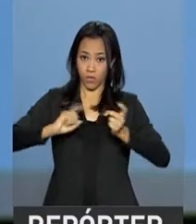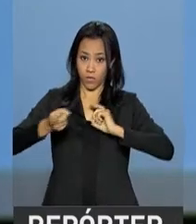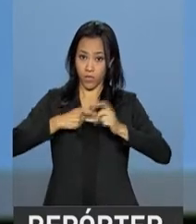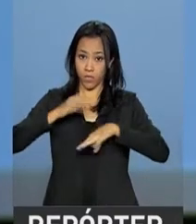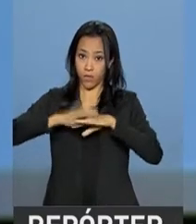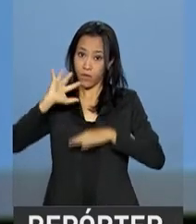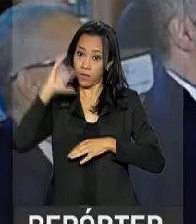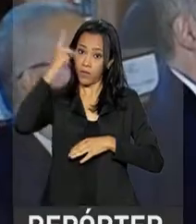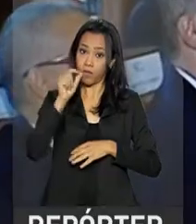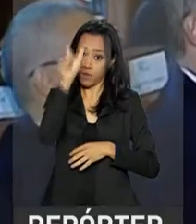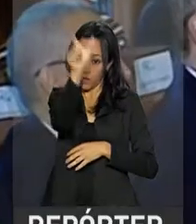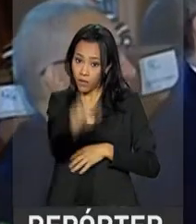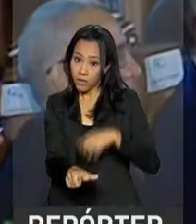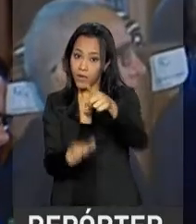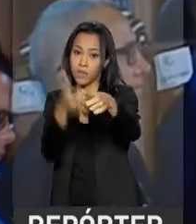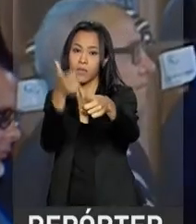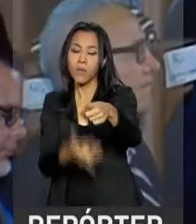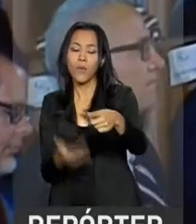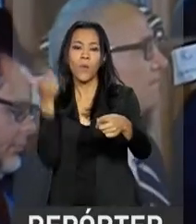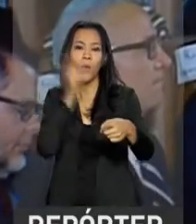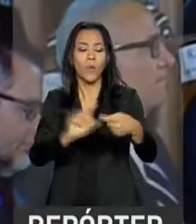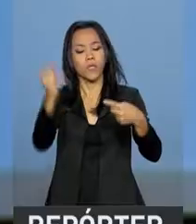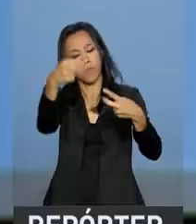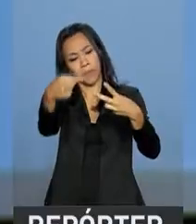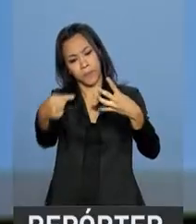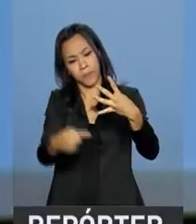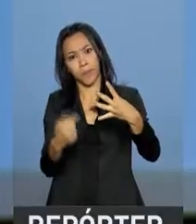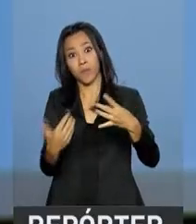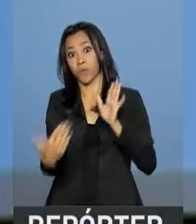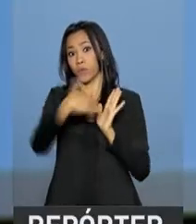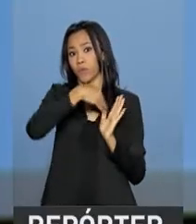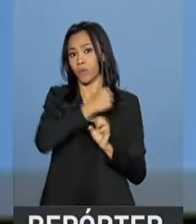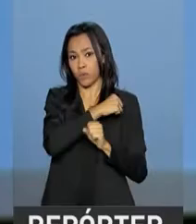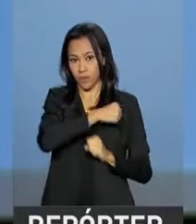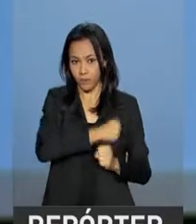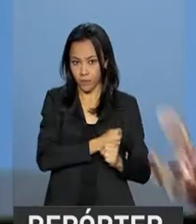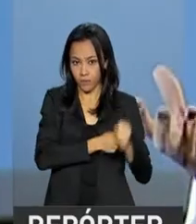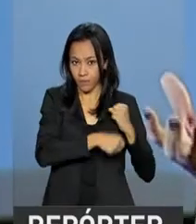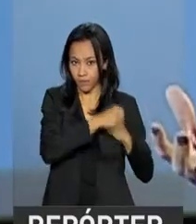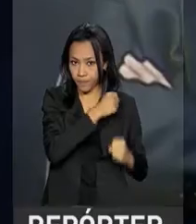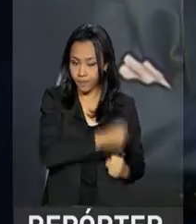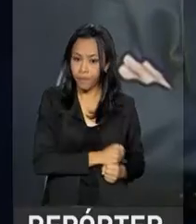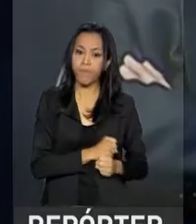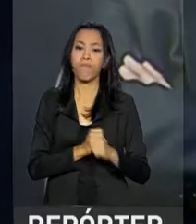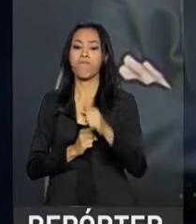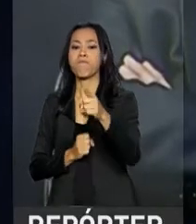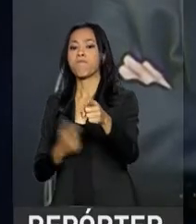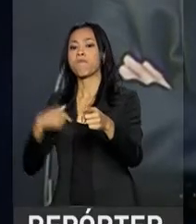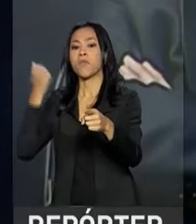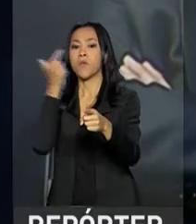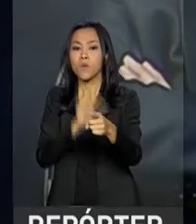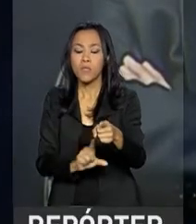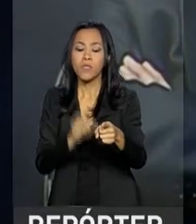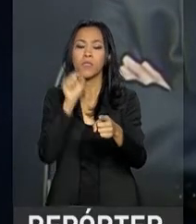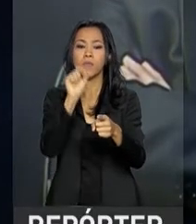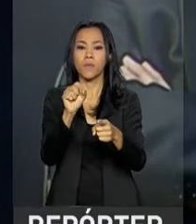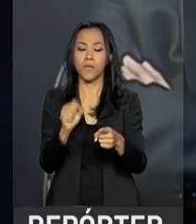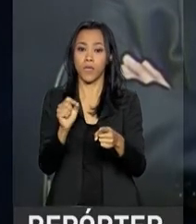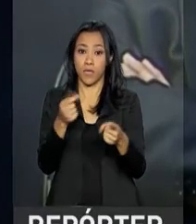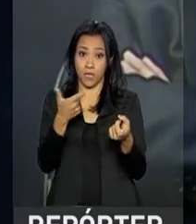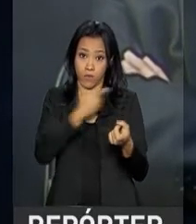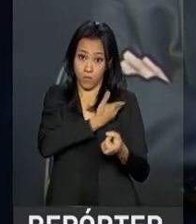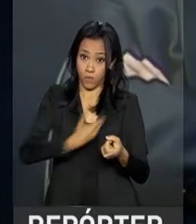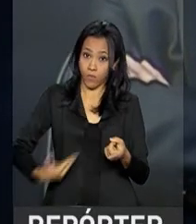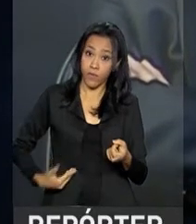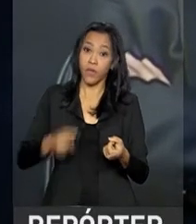ressaltou algumas conquistas do último ano conseguimos evitar que saíssem dos cofres públicos em demandas de toda